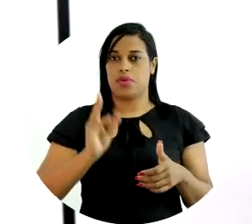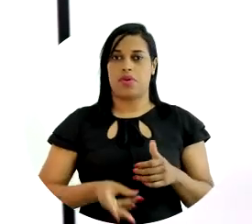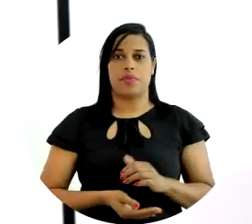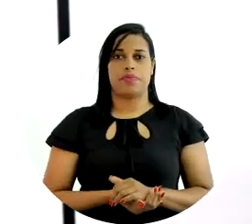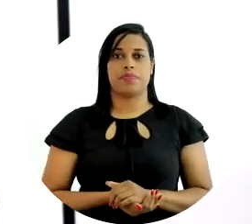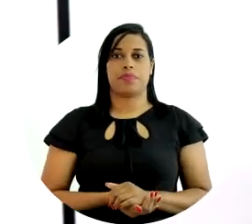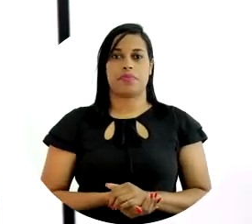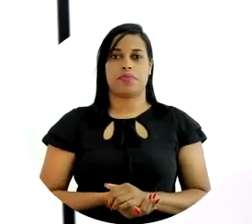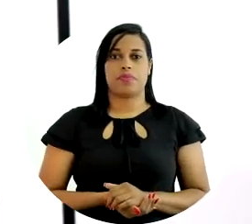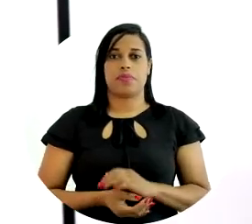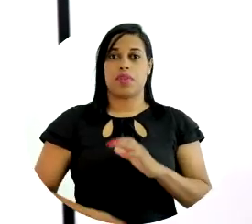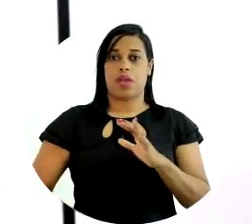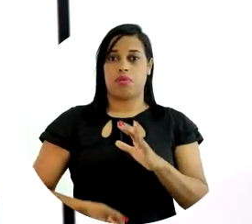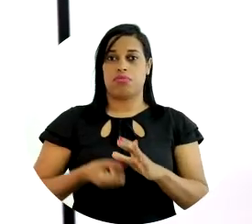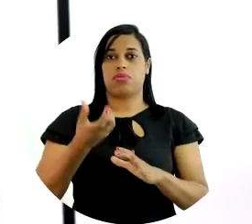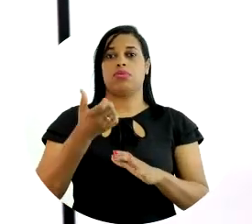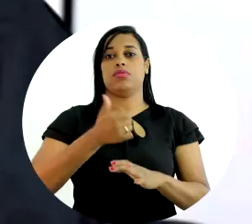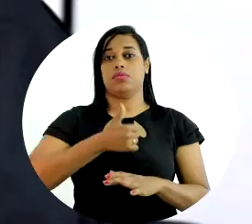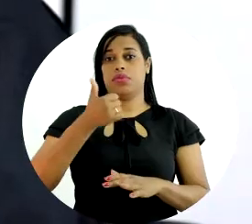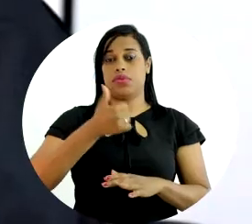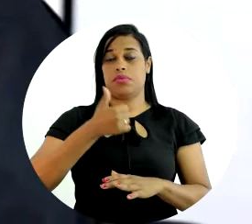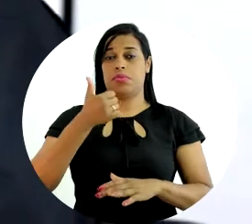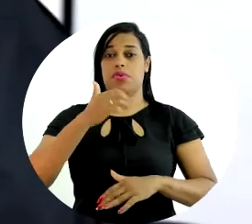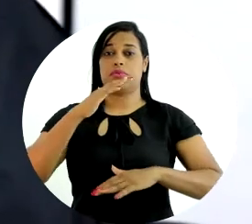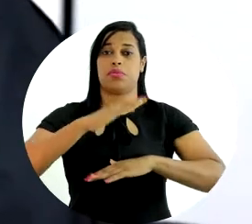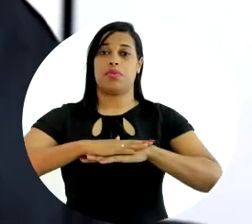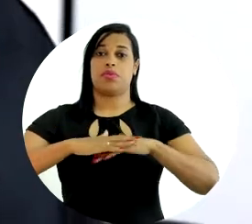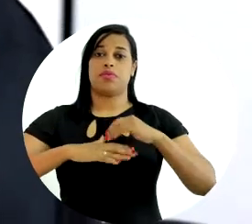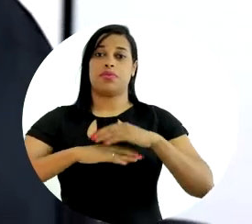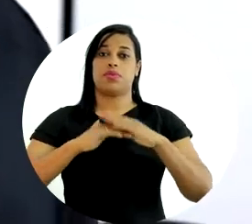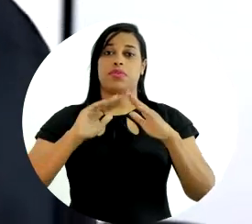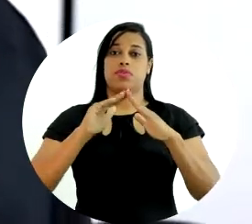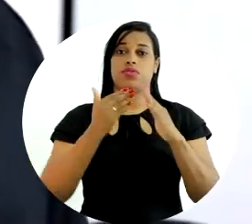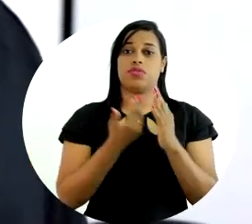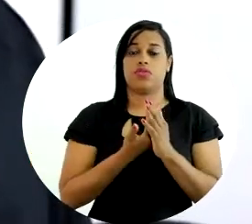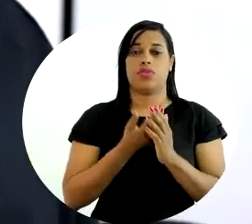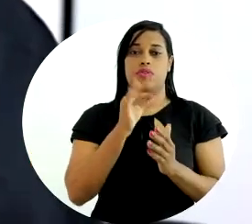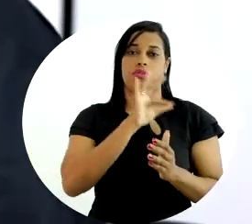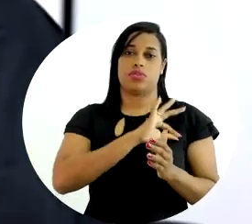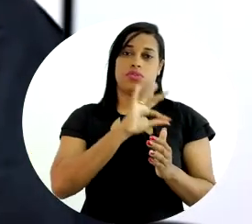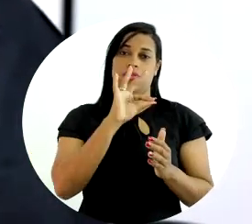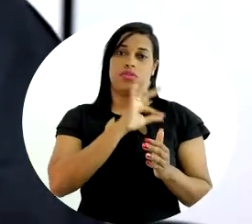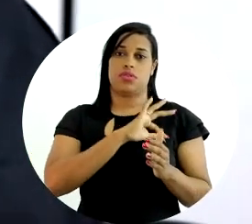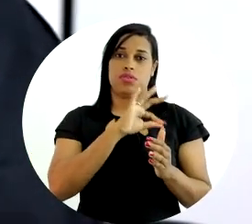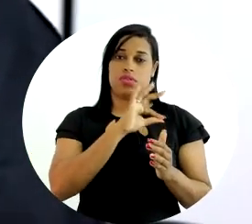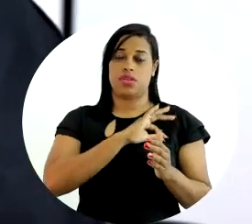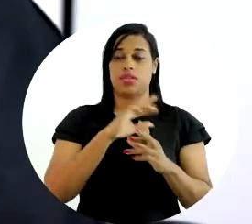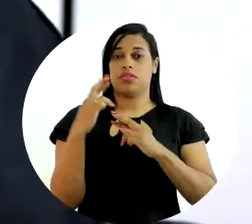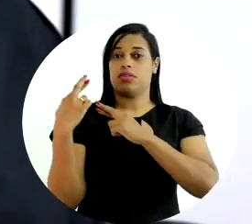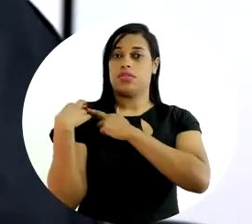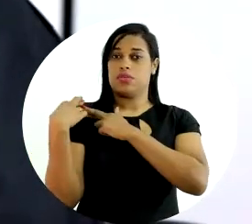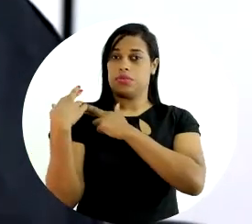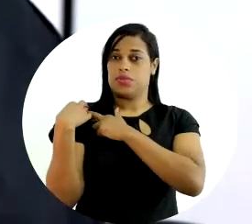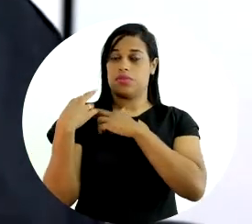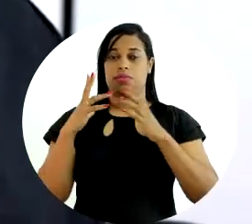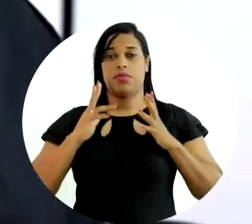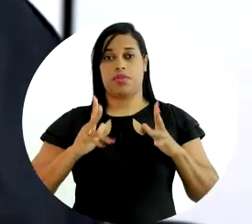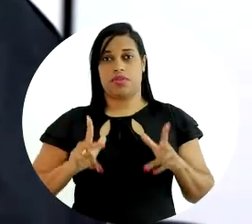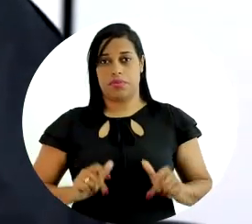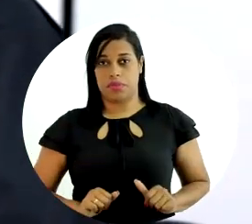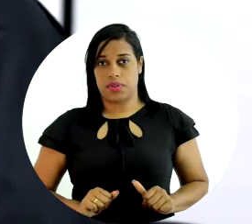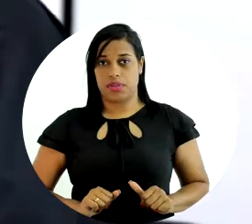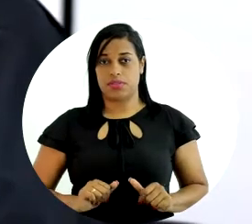estava e surgiram os funciona os primeiros funcionários de escola assalariados que eles eram responsáveis